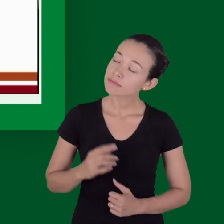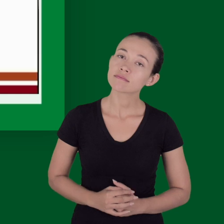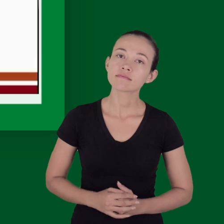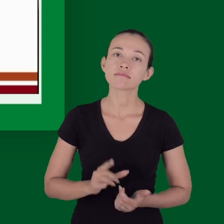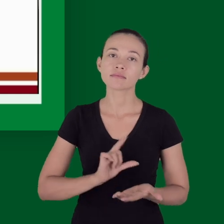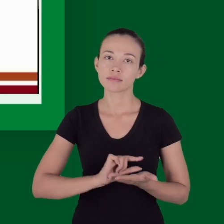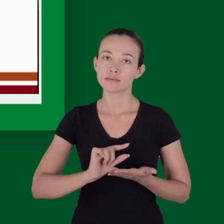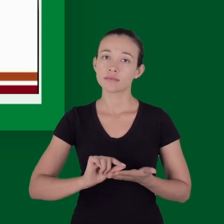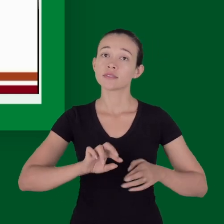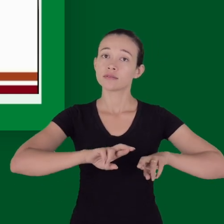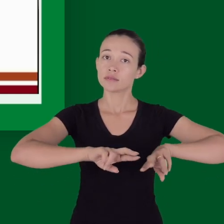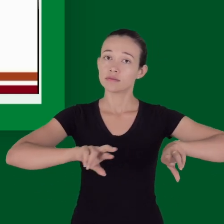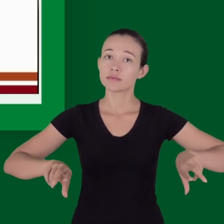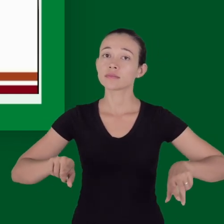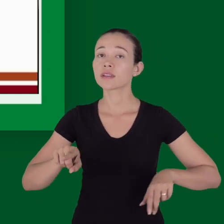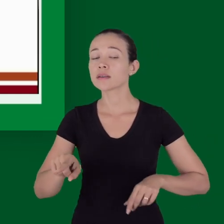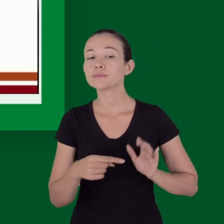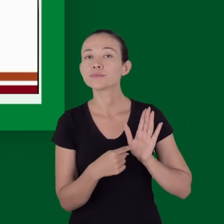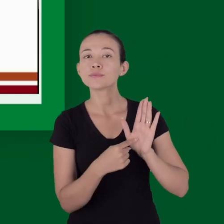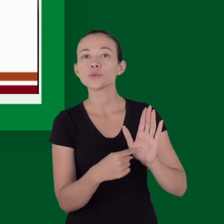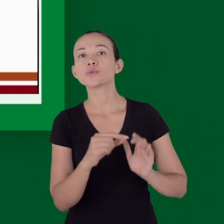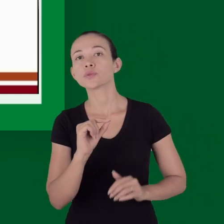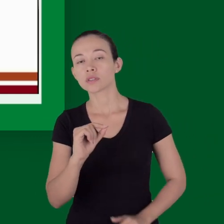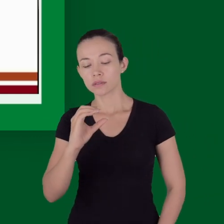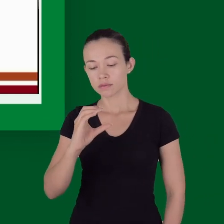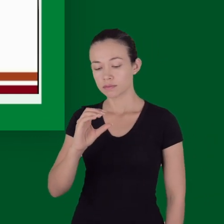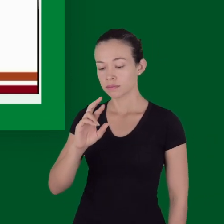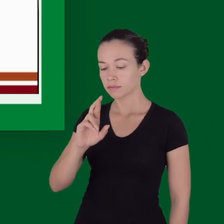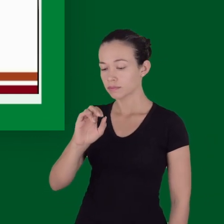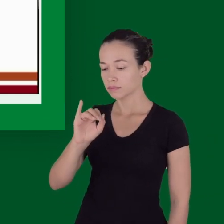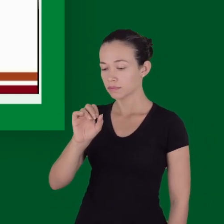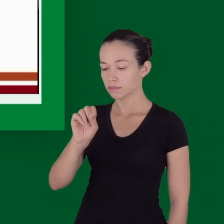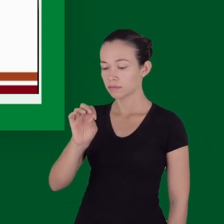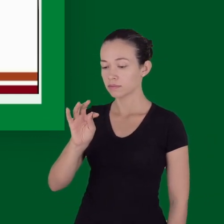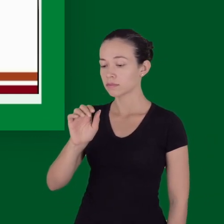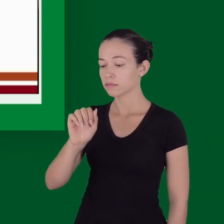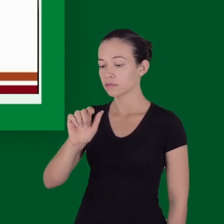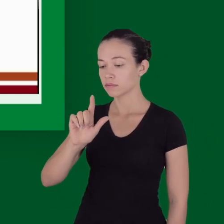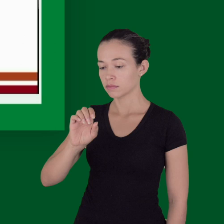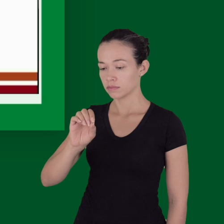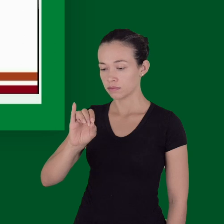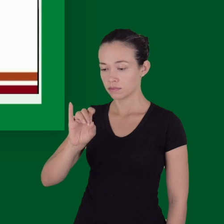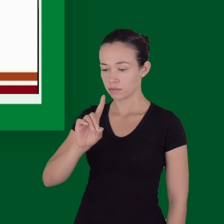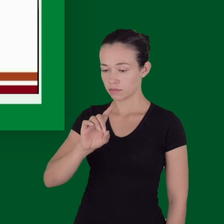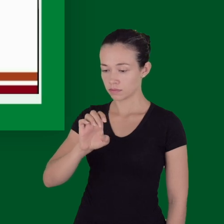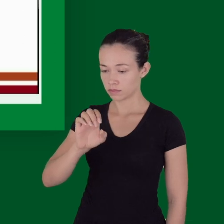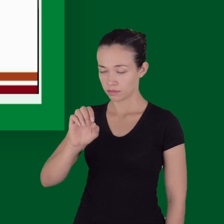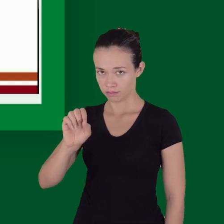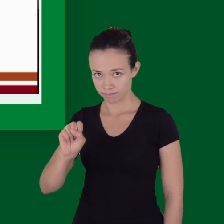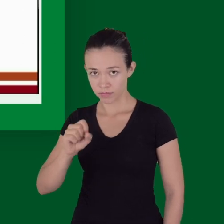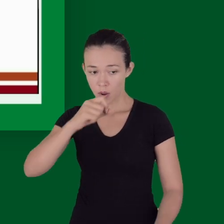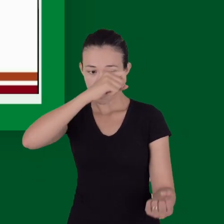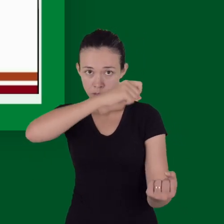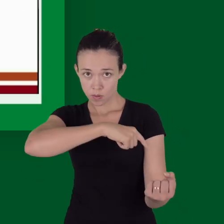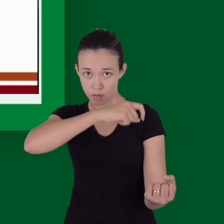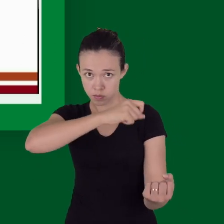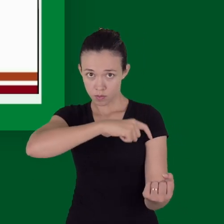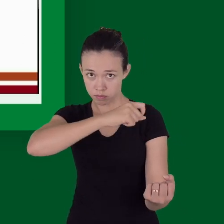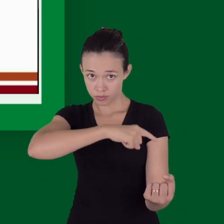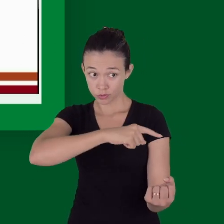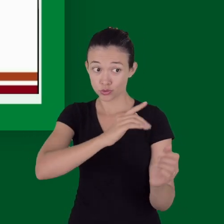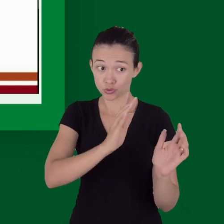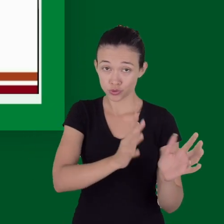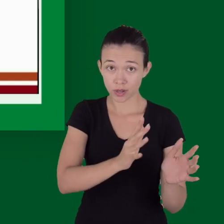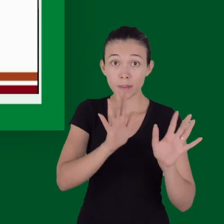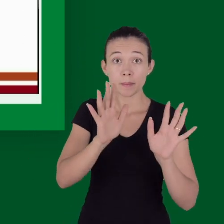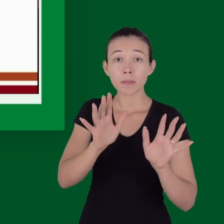estudos têm demonstrado que a infusão de cristaloides pode ter efeito prejudiciais quando administrados antes do controle eh cirúrgico da